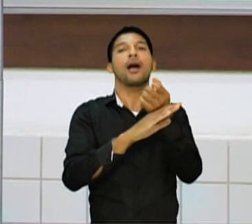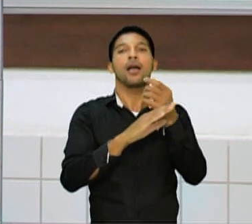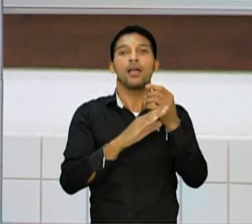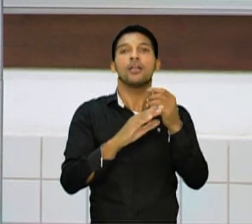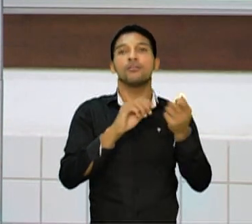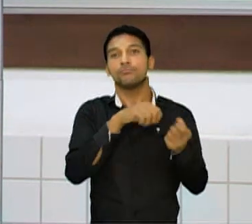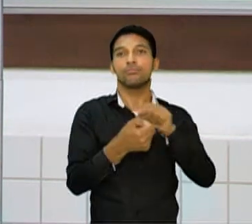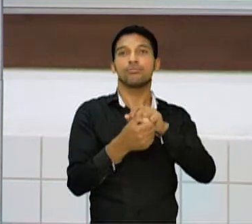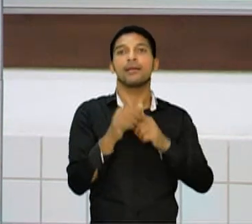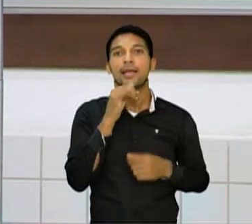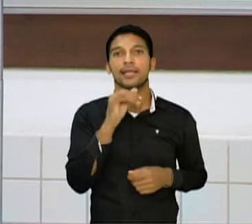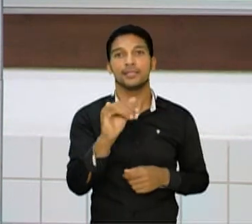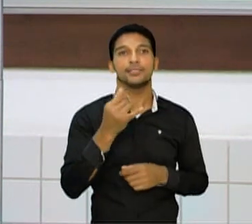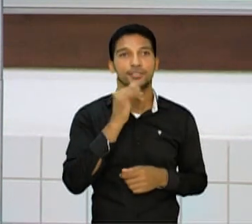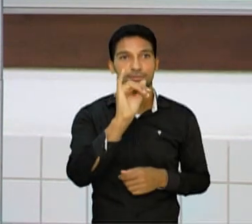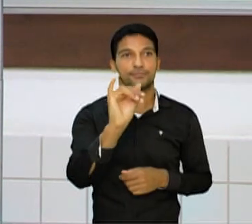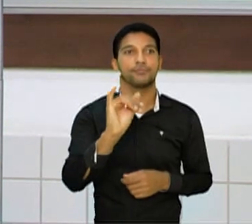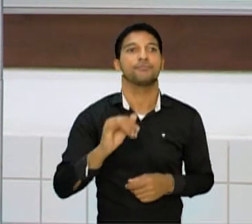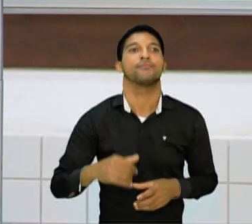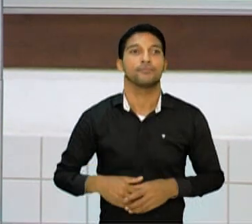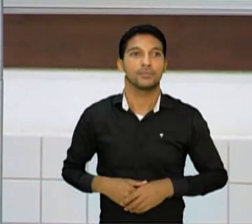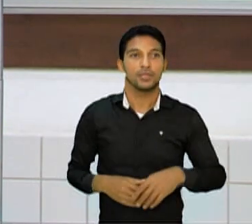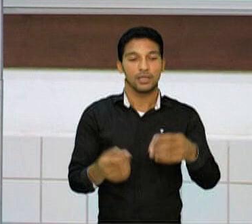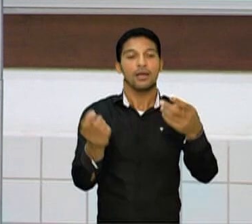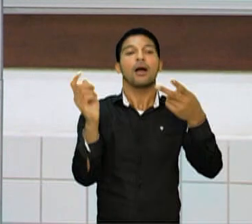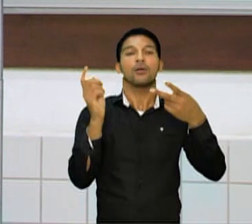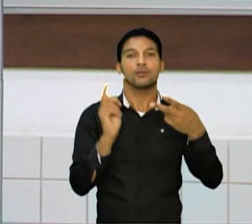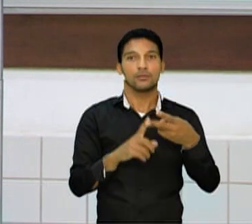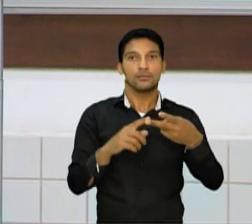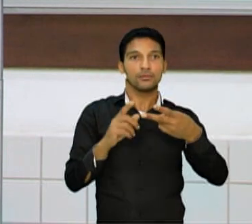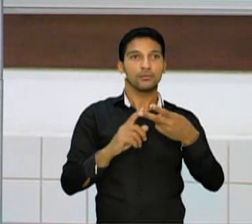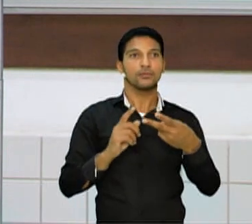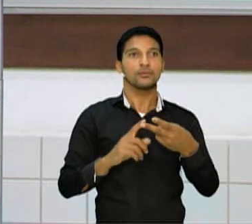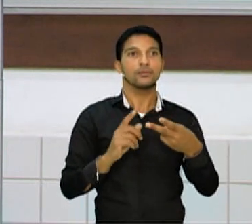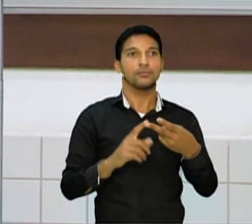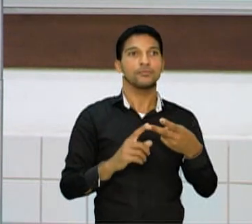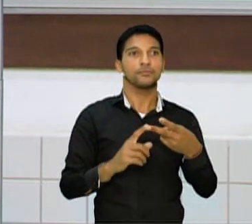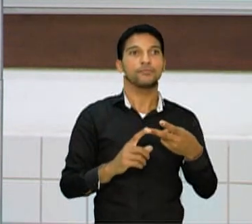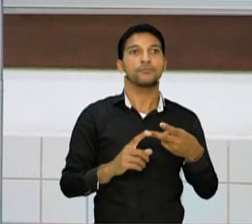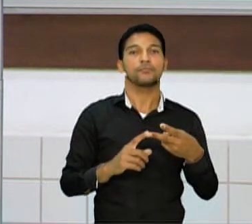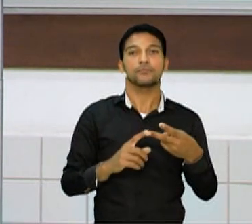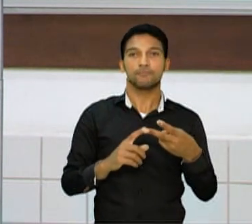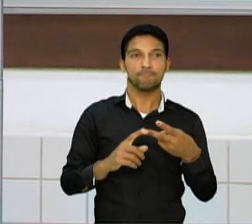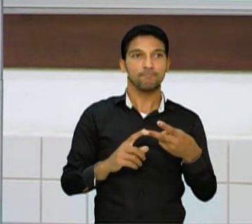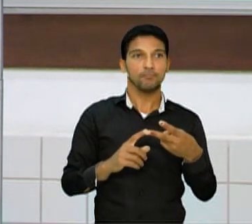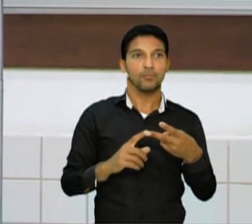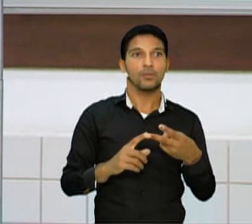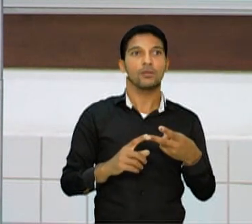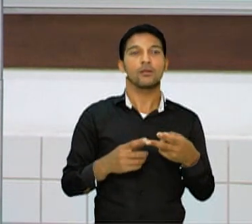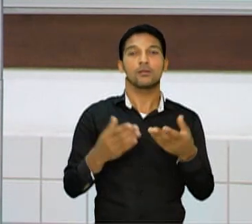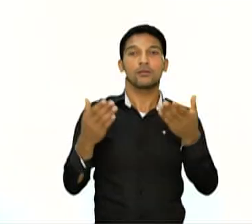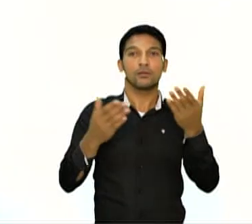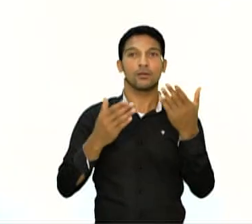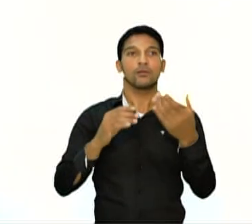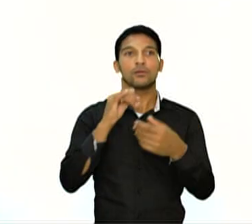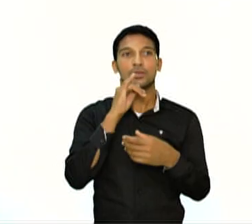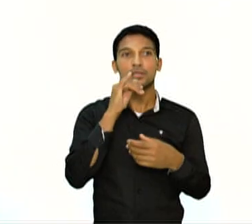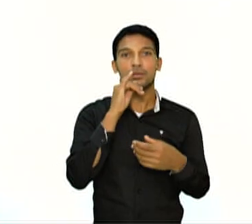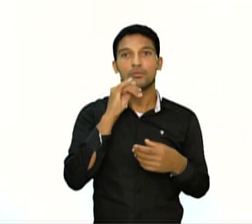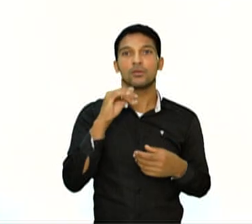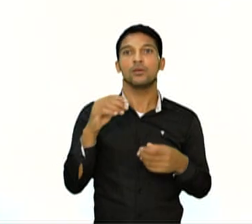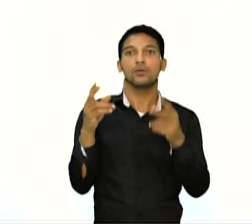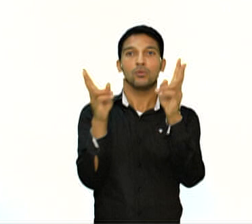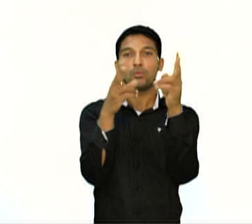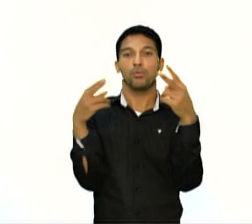absorção da energia solar, transformação da radiação em eletricidade. Indo adiante, vamos ver outros exemplos, logicamente